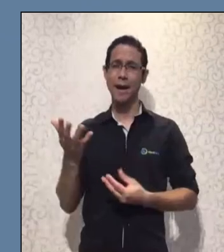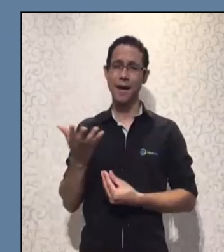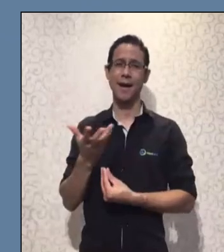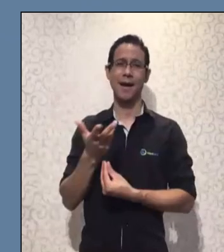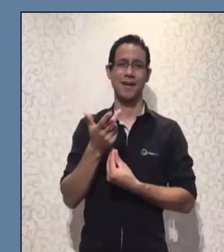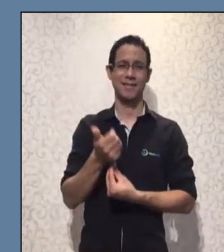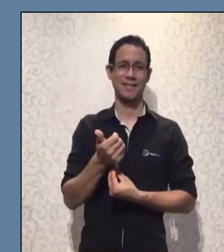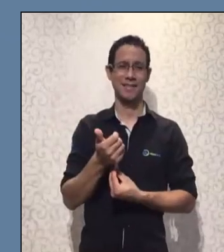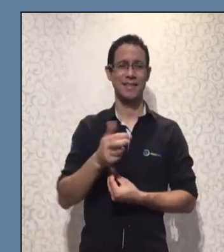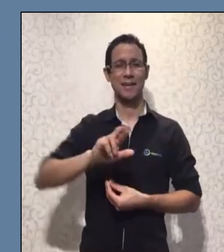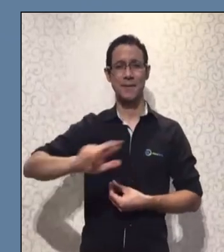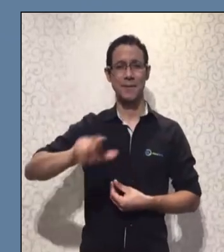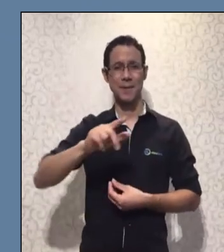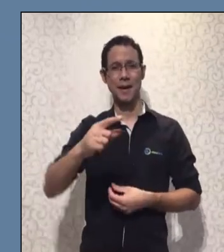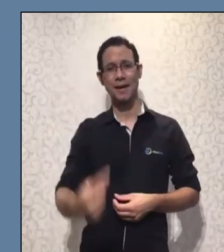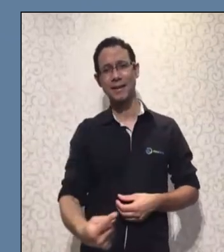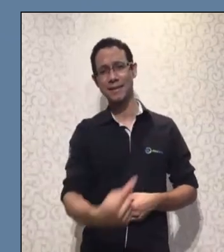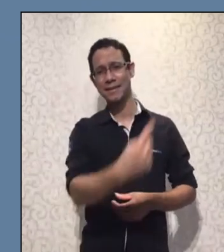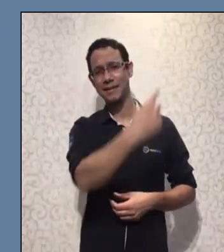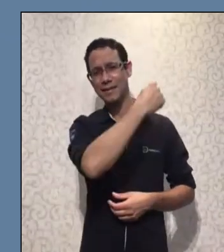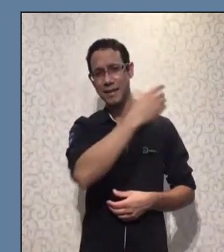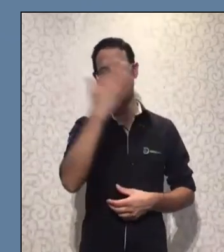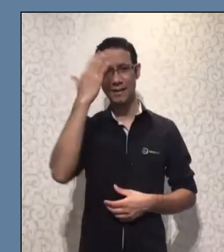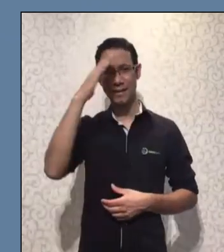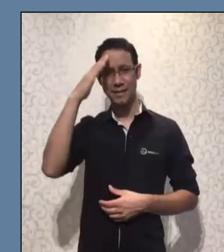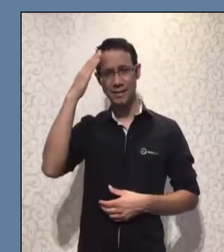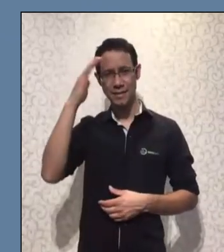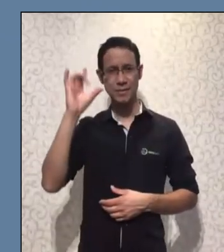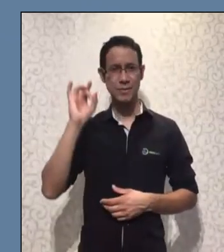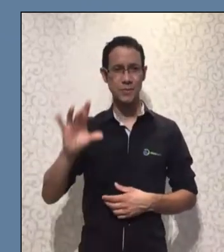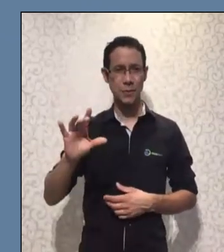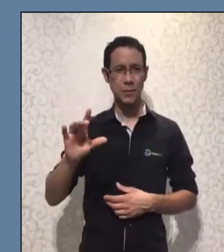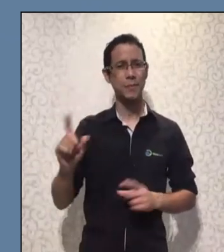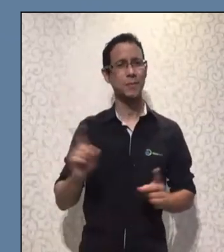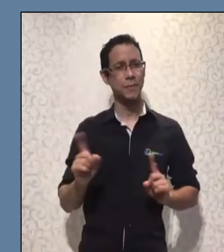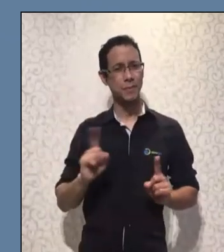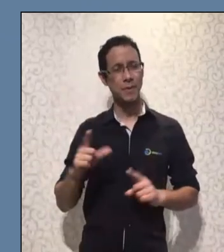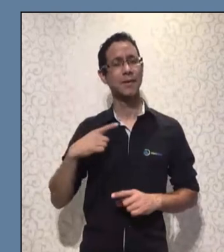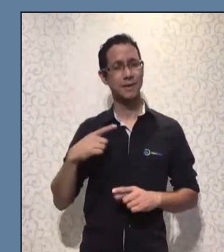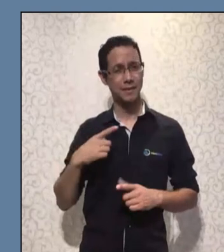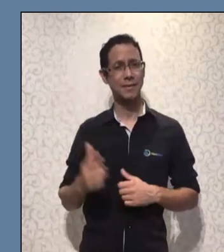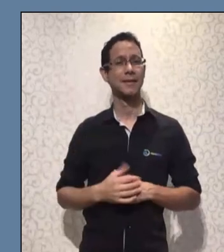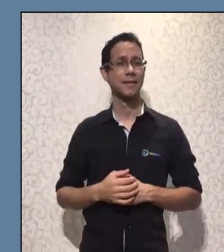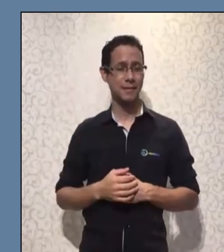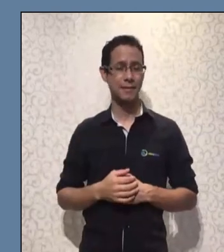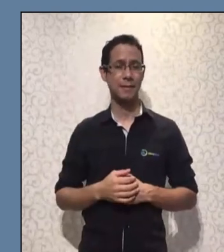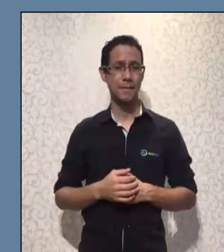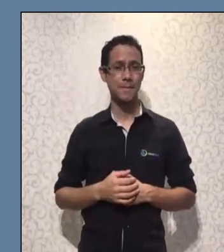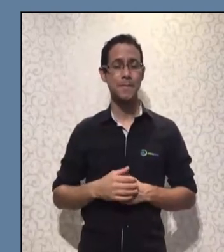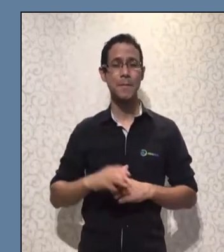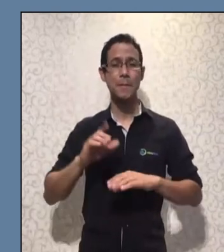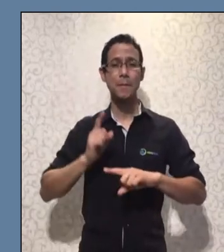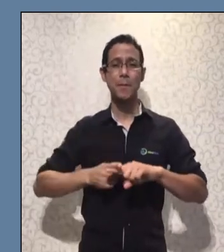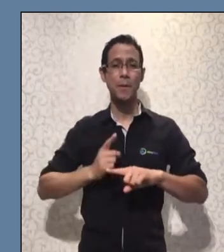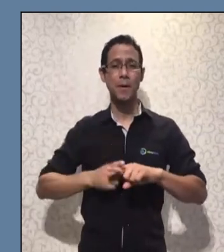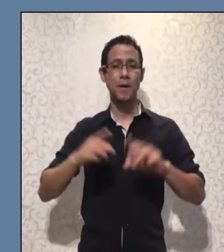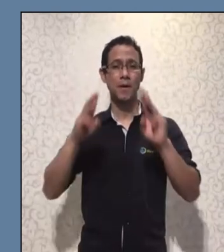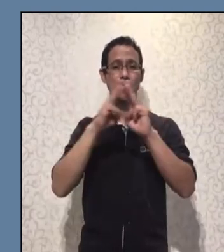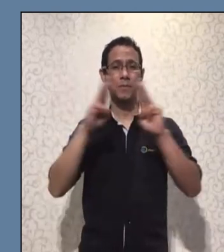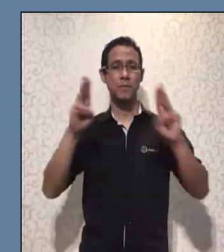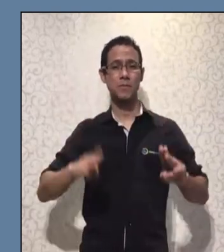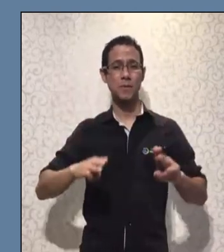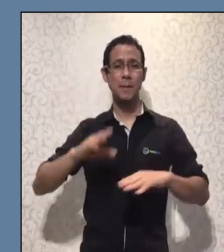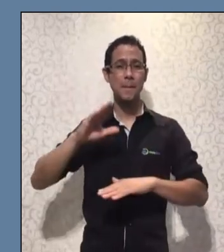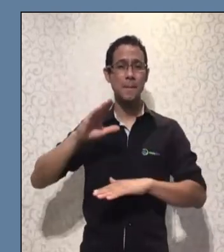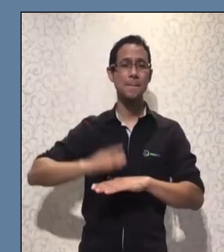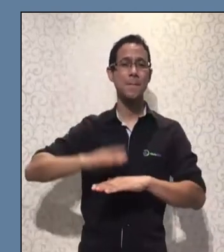o entendimento e, de alguma maneira, a expografia mais tradicional praticada no museu, ela acabou